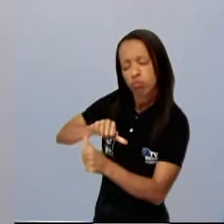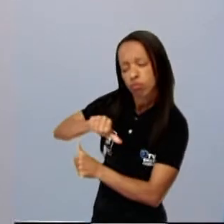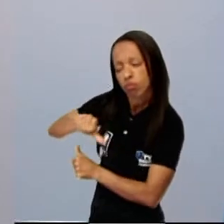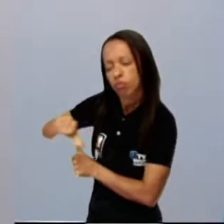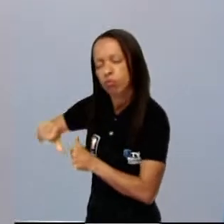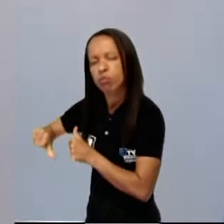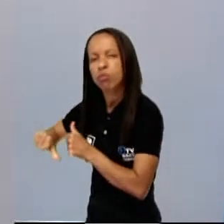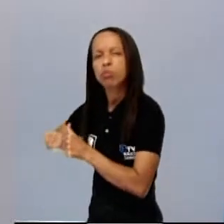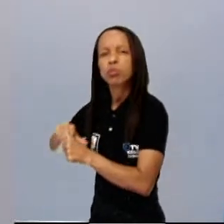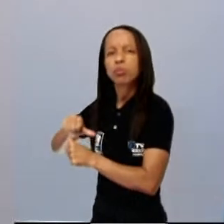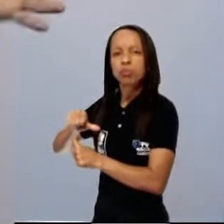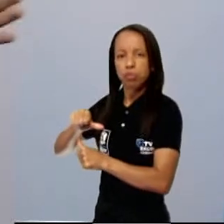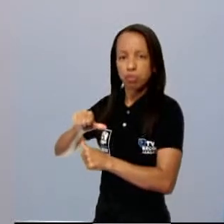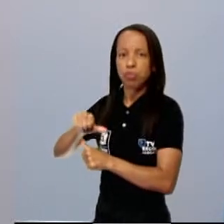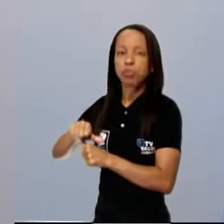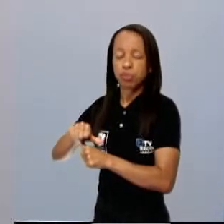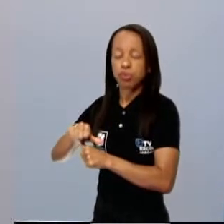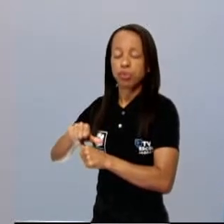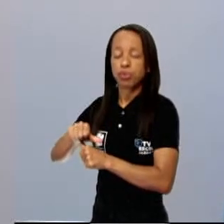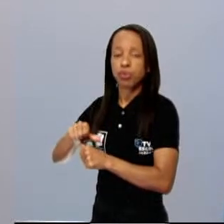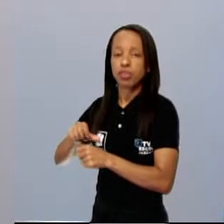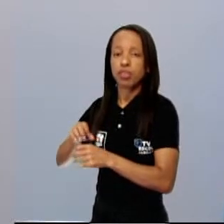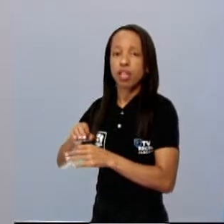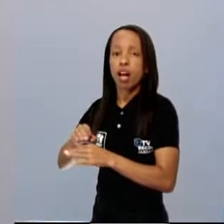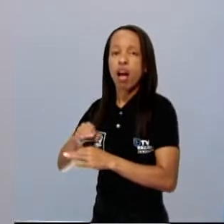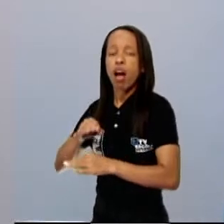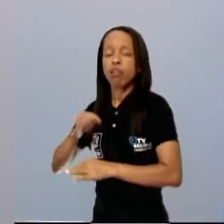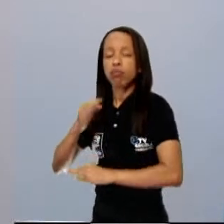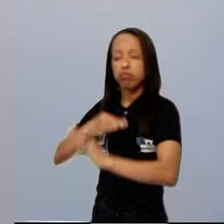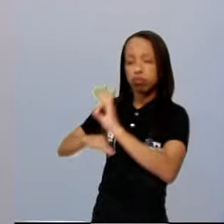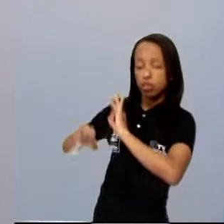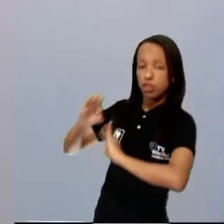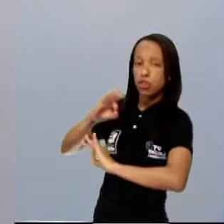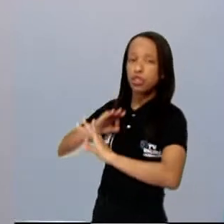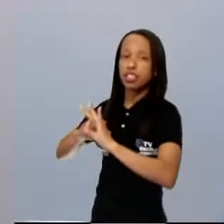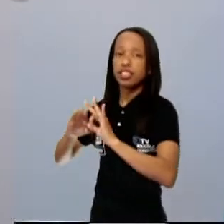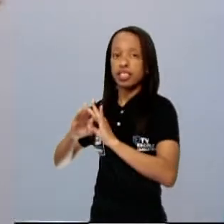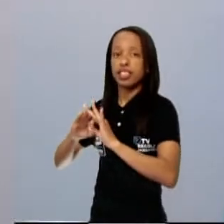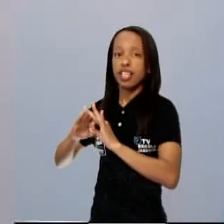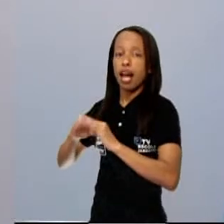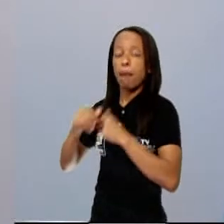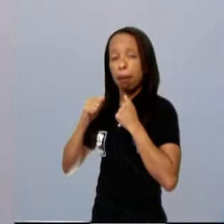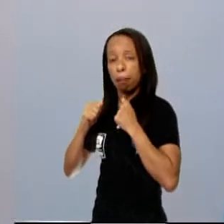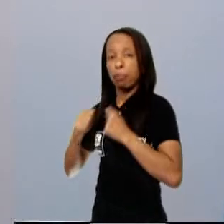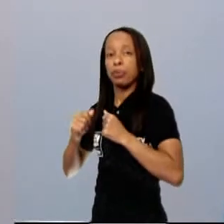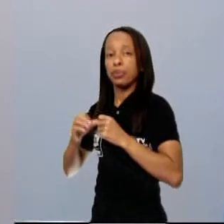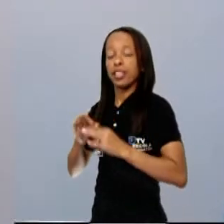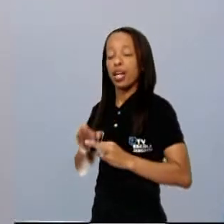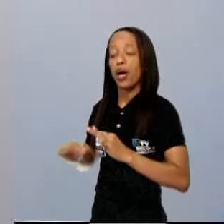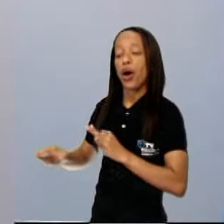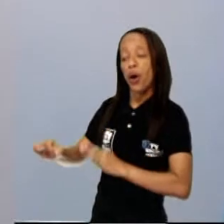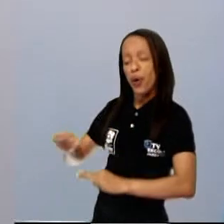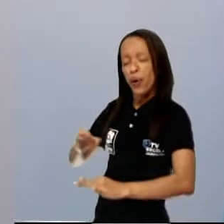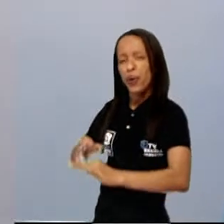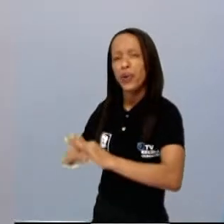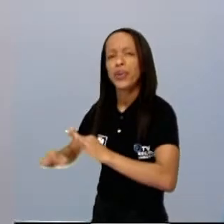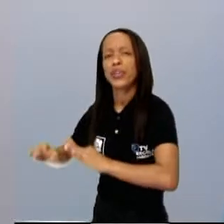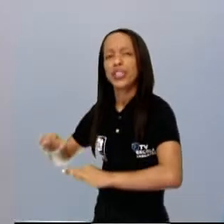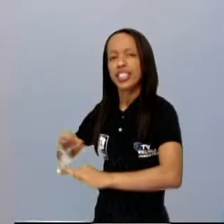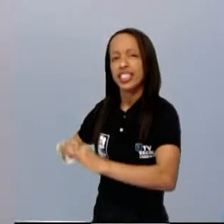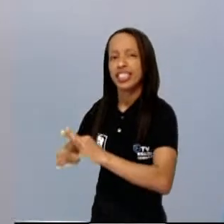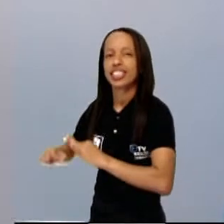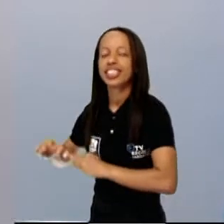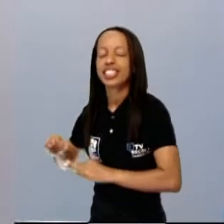precisa desorganizar para se organizar. E eu desorganizando posso me organizar, Chico Sainz.